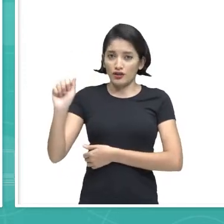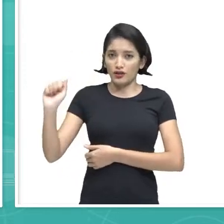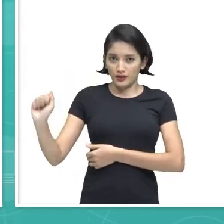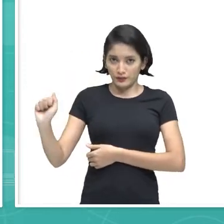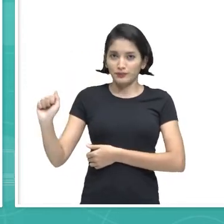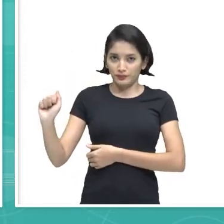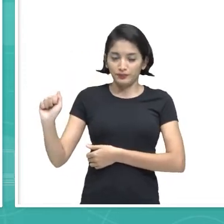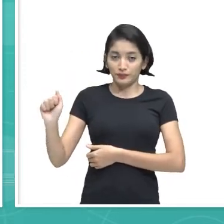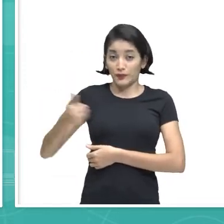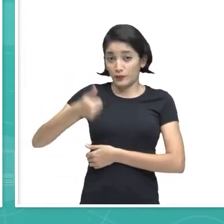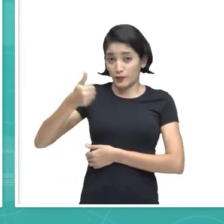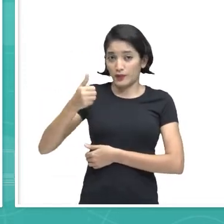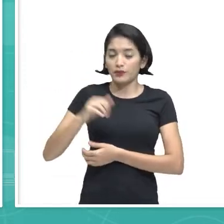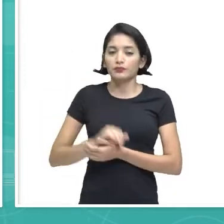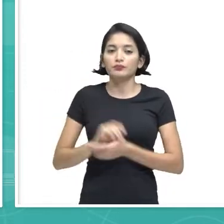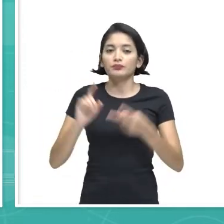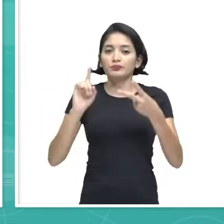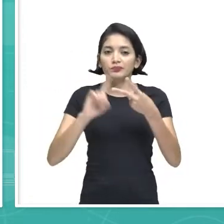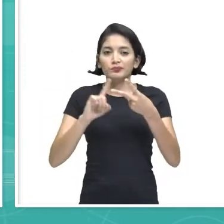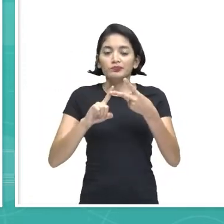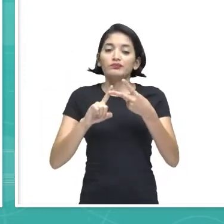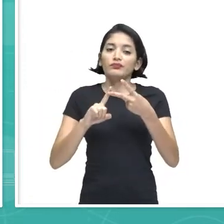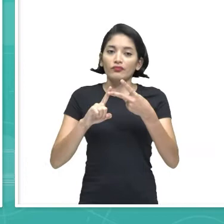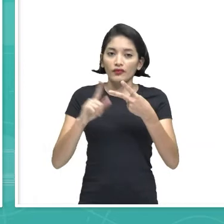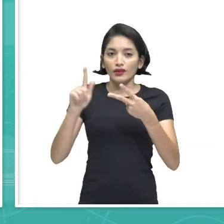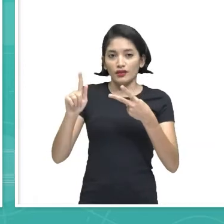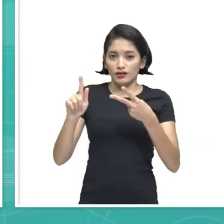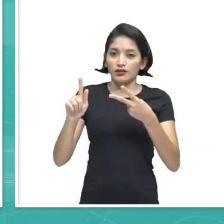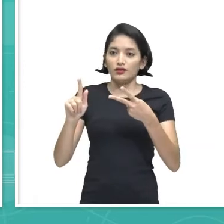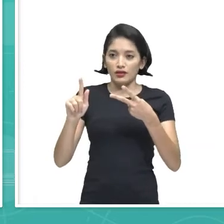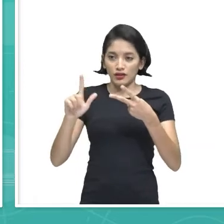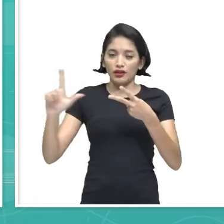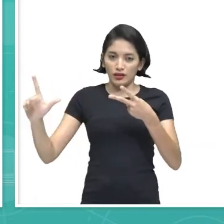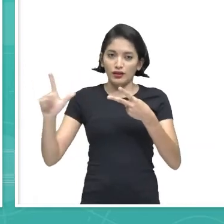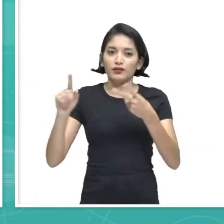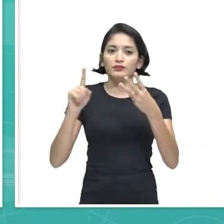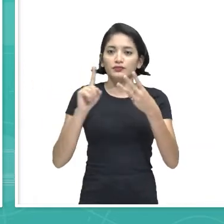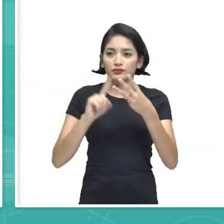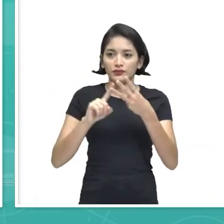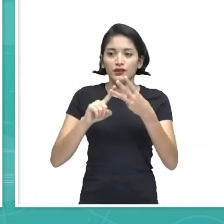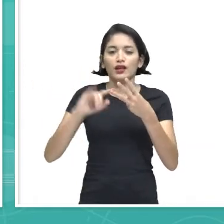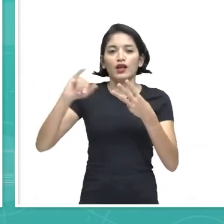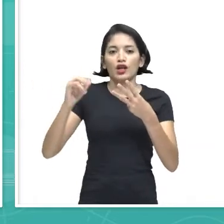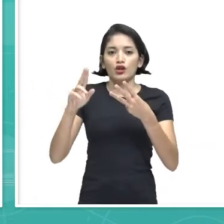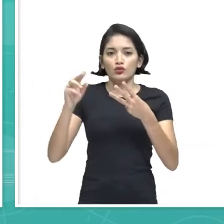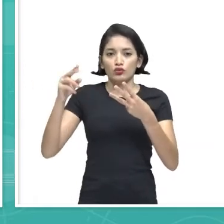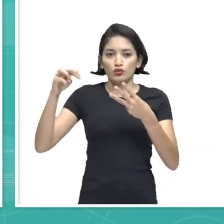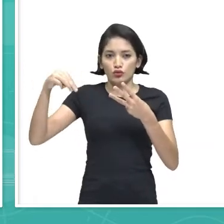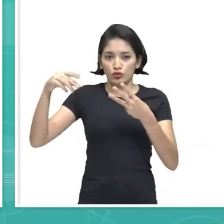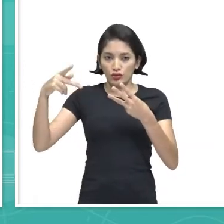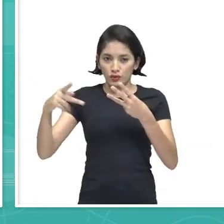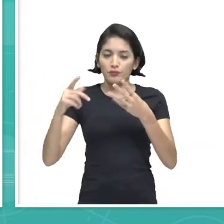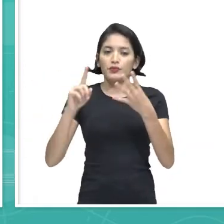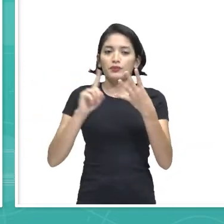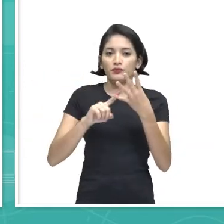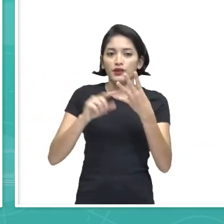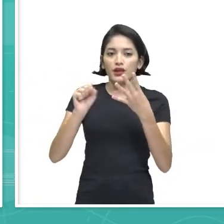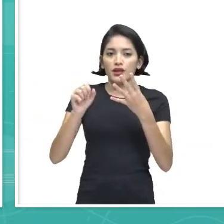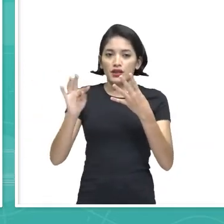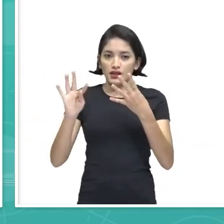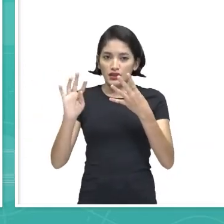aeróbica. Nós temos a ginástica localizada, o jump, o step, o